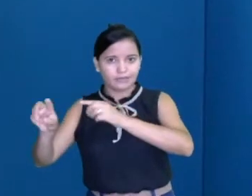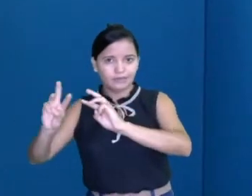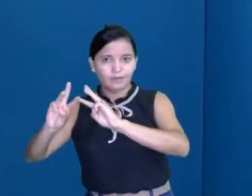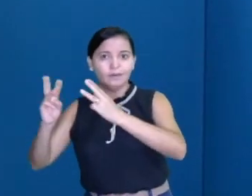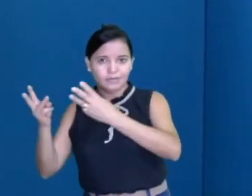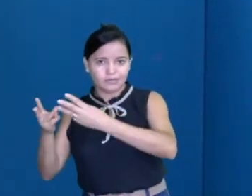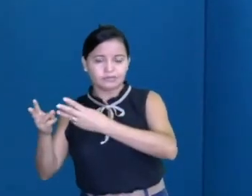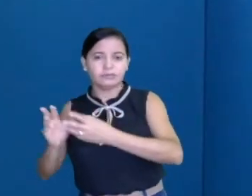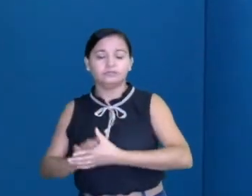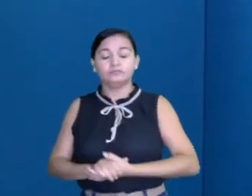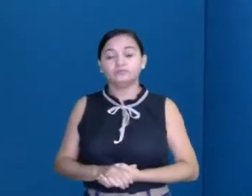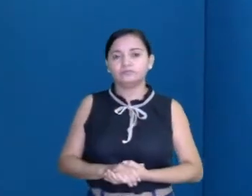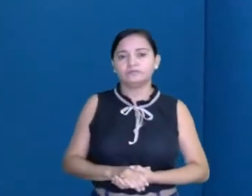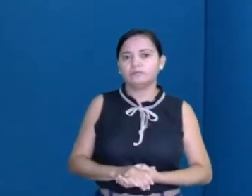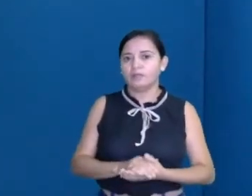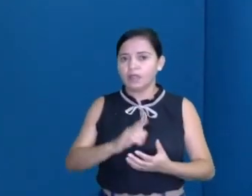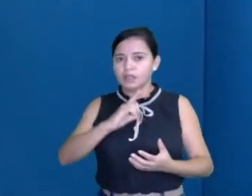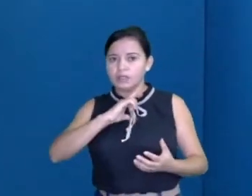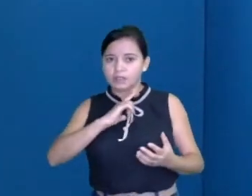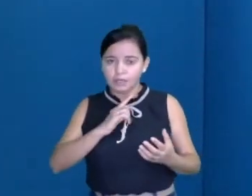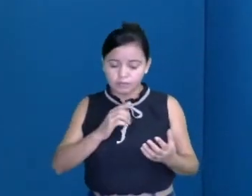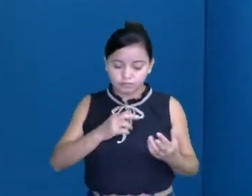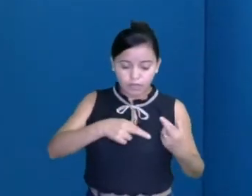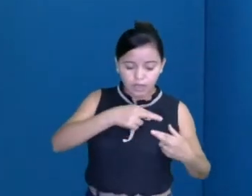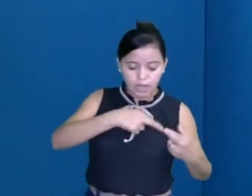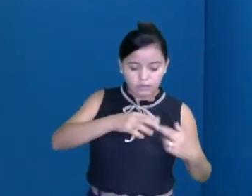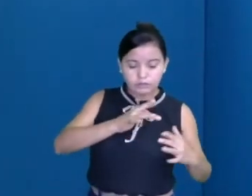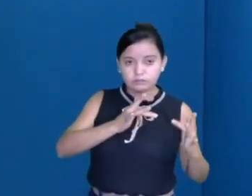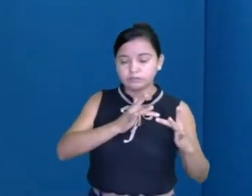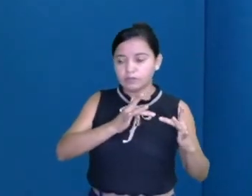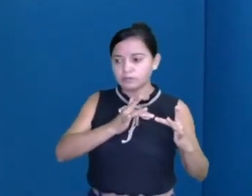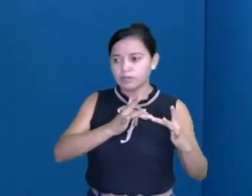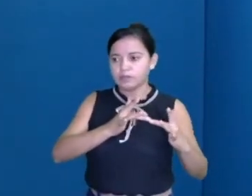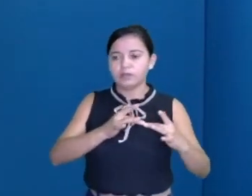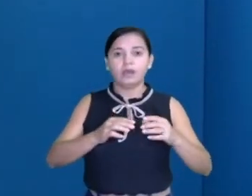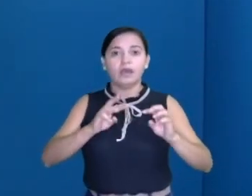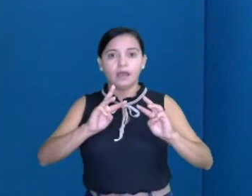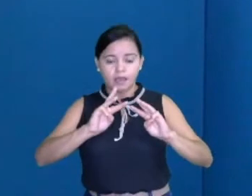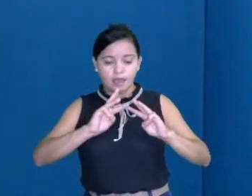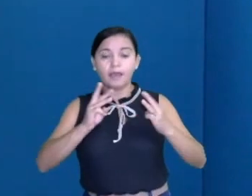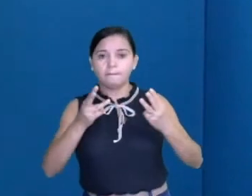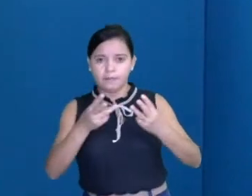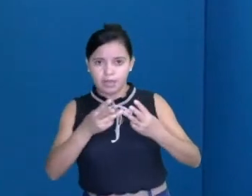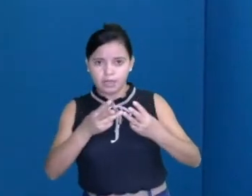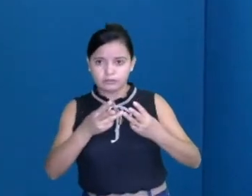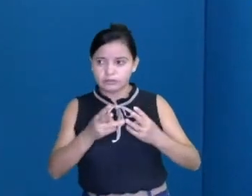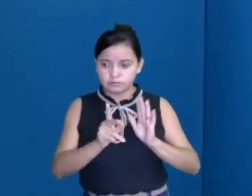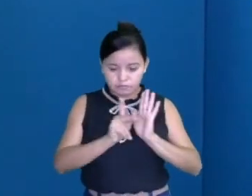tenham dúvida. Então, essa relação onde eu tenho que a massa atômica, né, de um